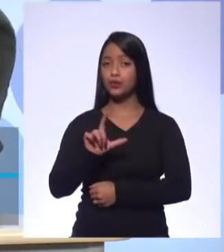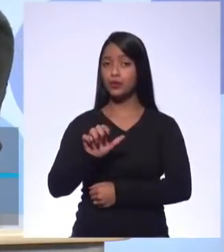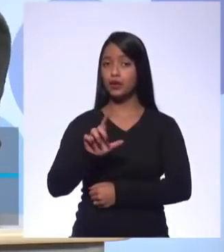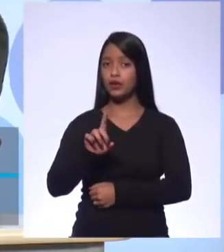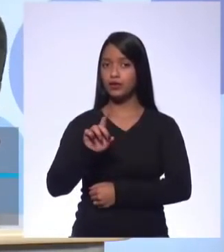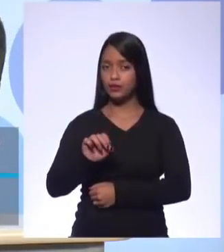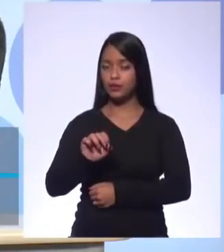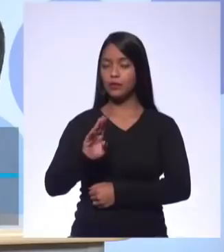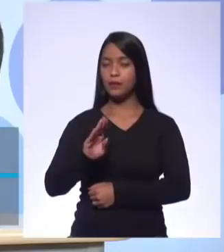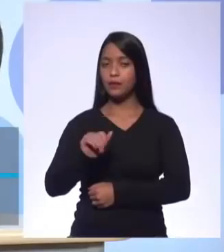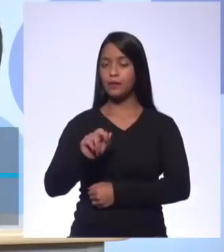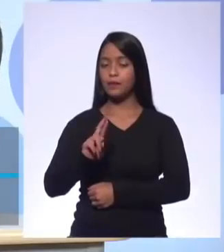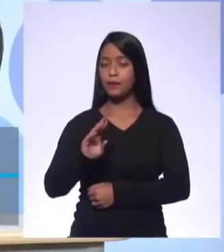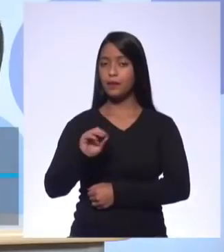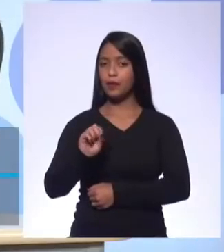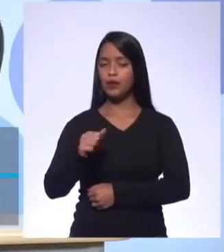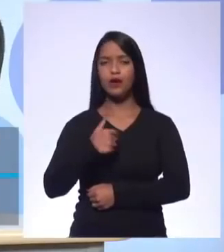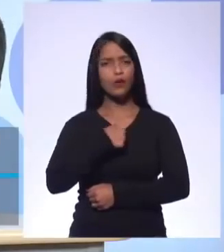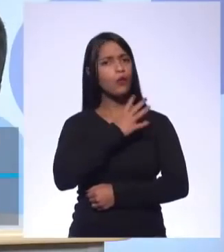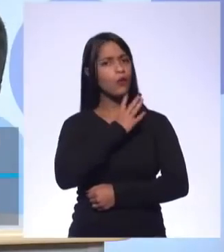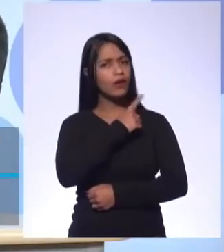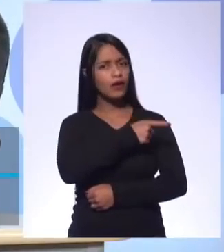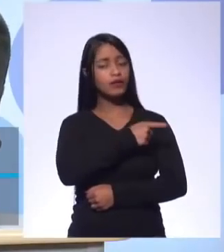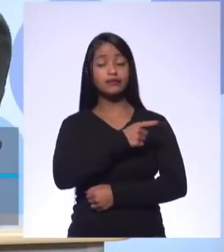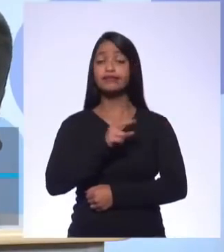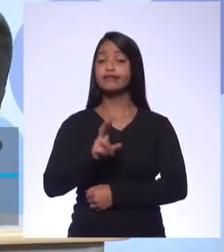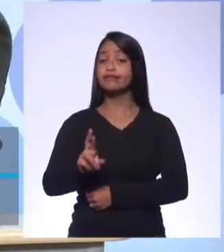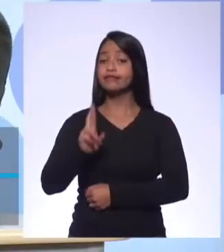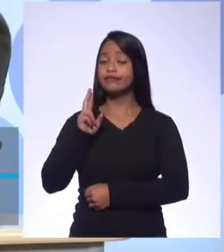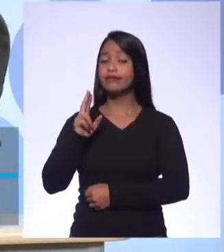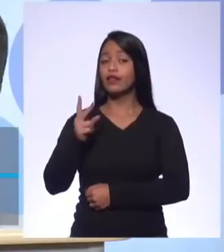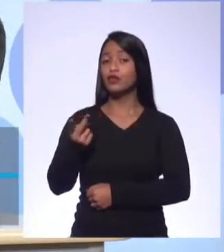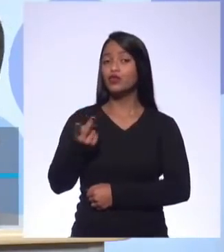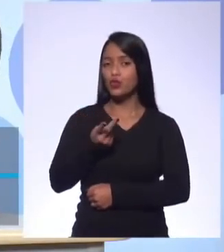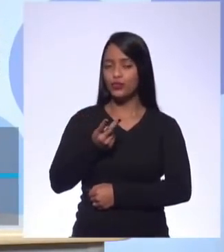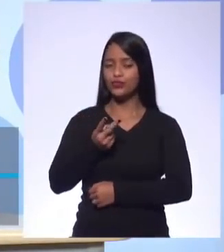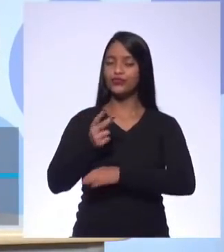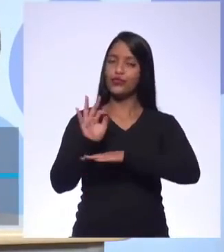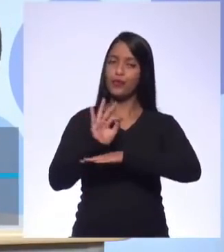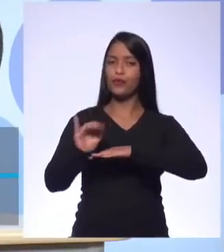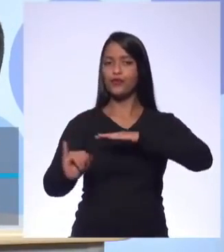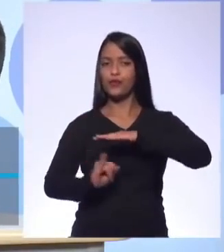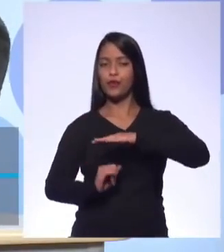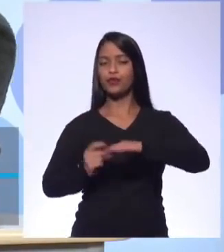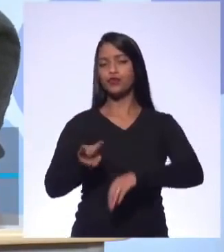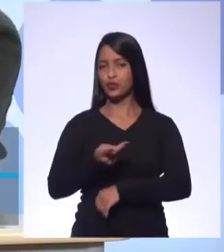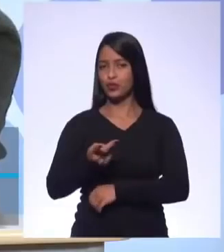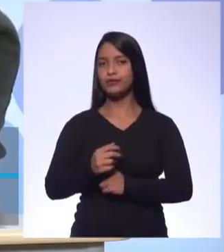as duas, né? Tem as duas. Aluna Ana Clara, do 6º ano A. Professora Ana